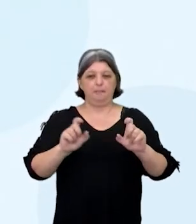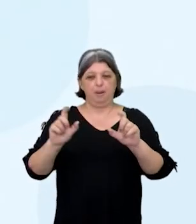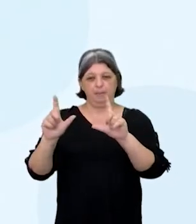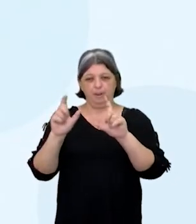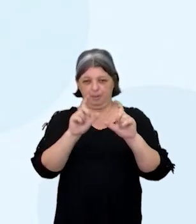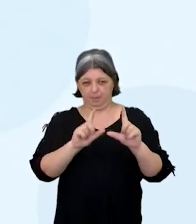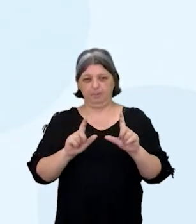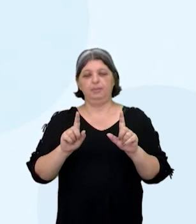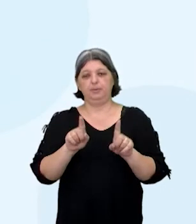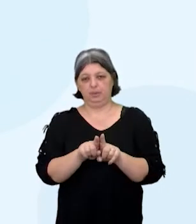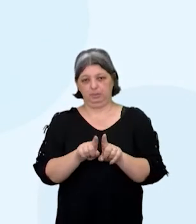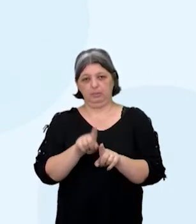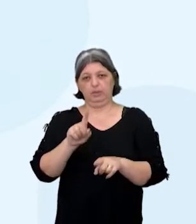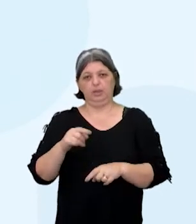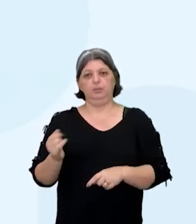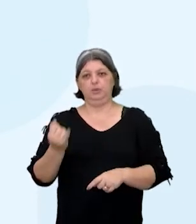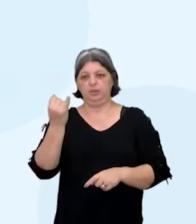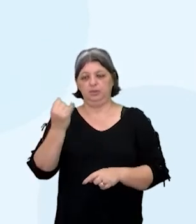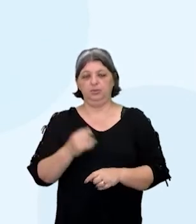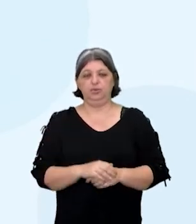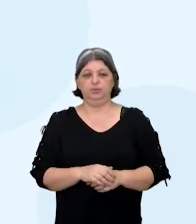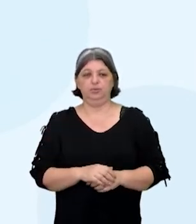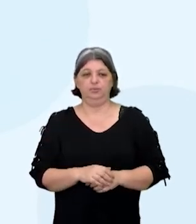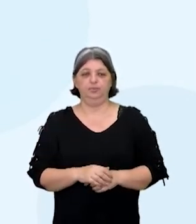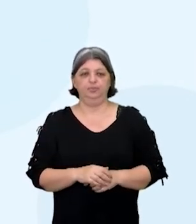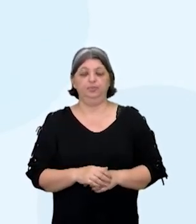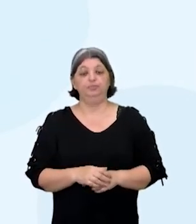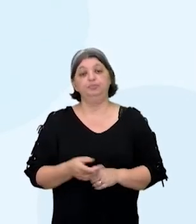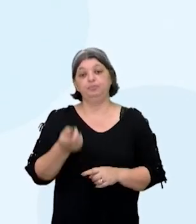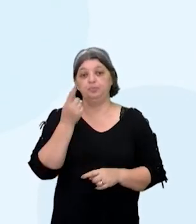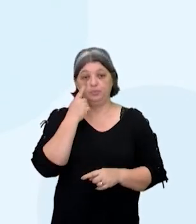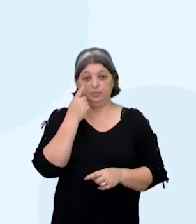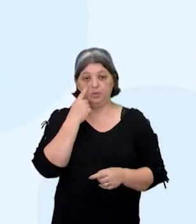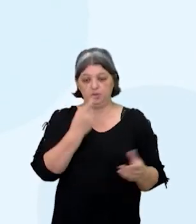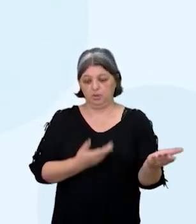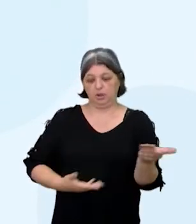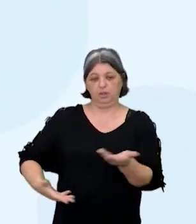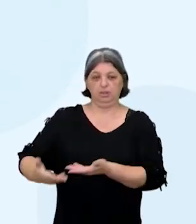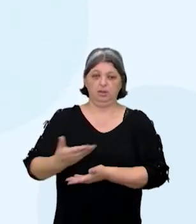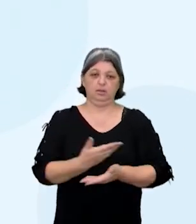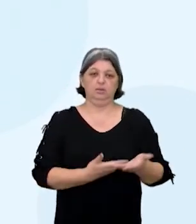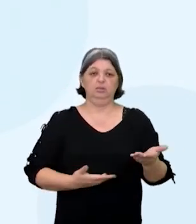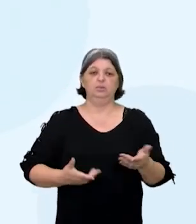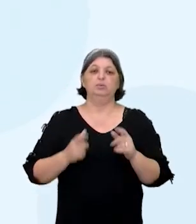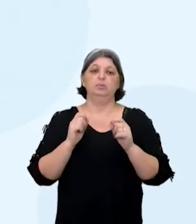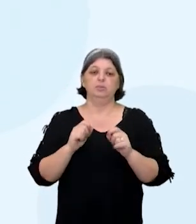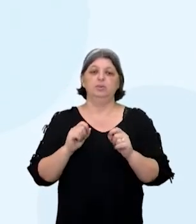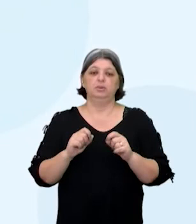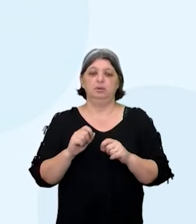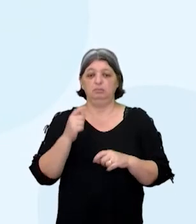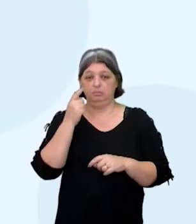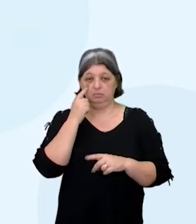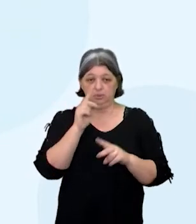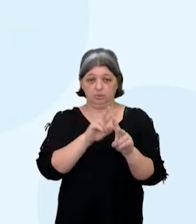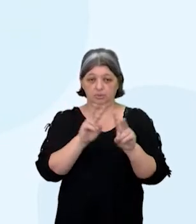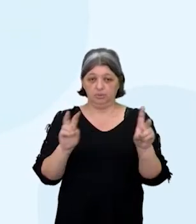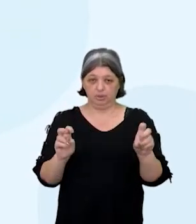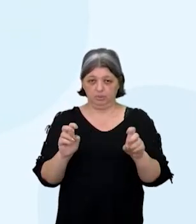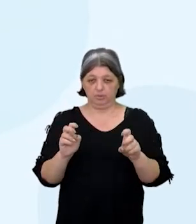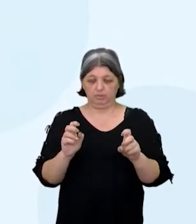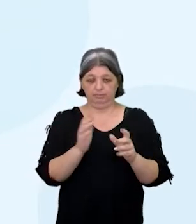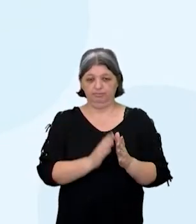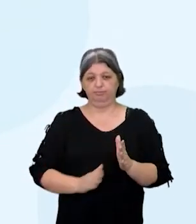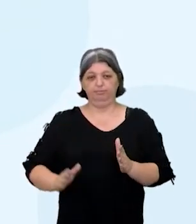fotográficos também. E aí foi o que eu disse, olha, de olho na integração com componente aqui,